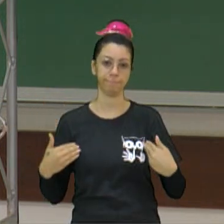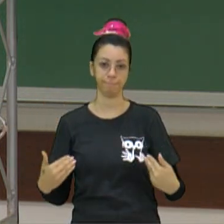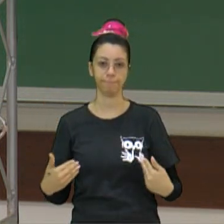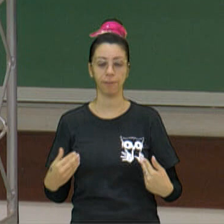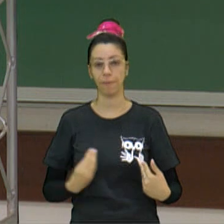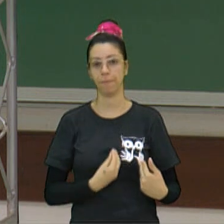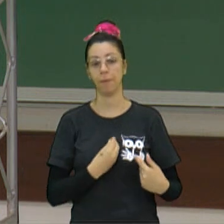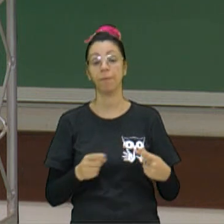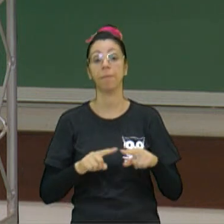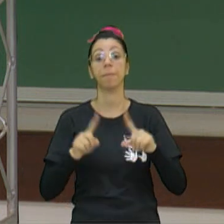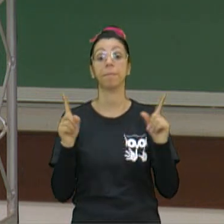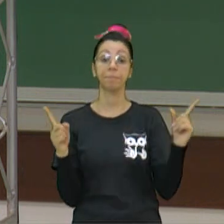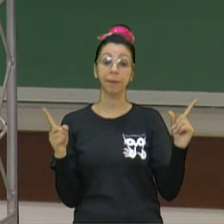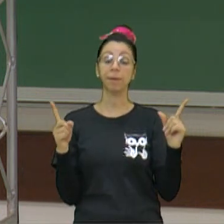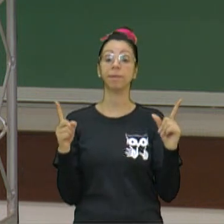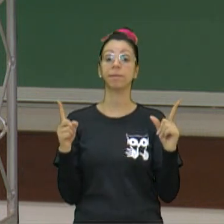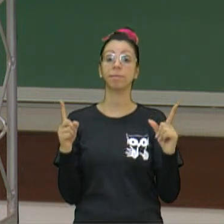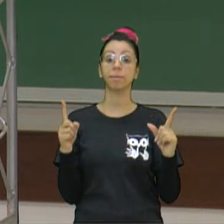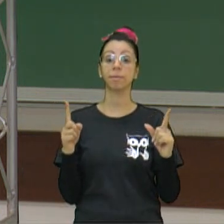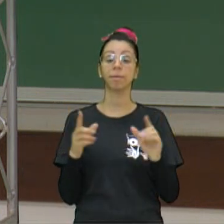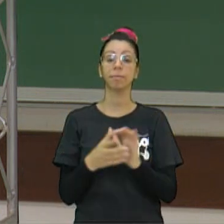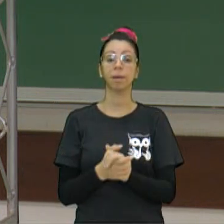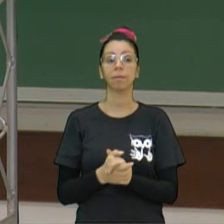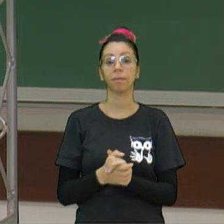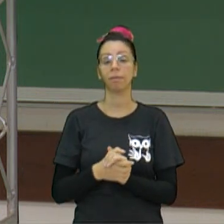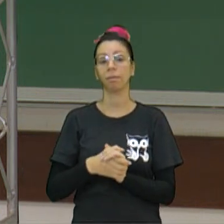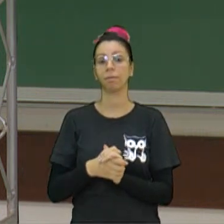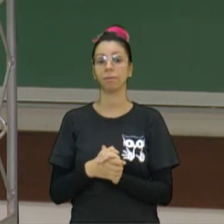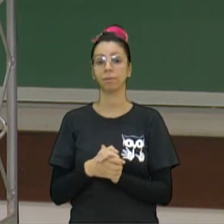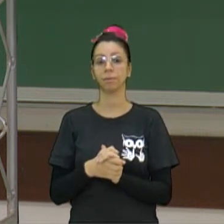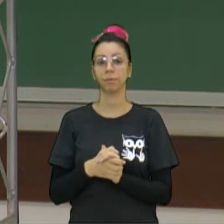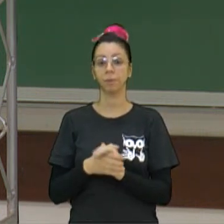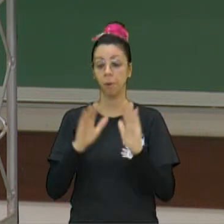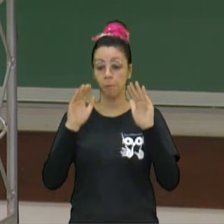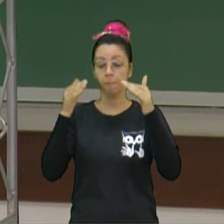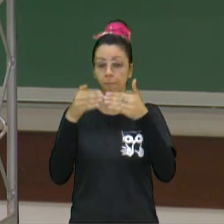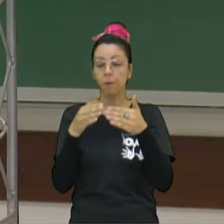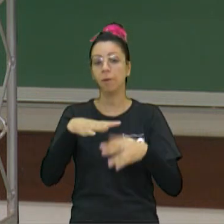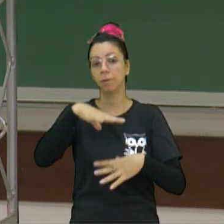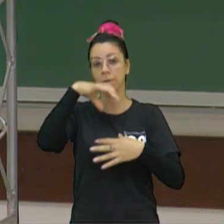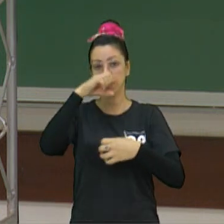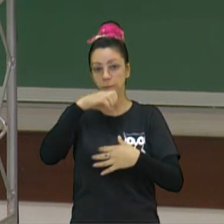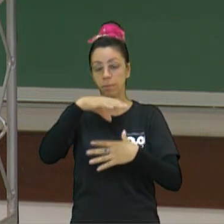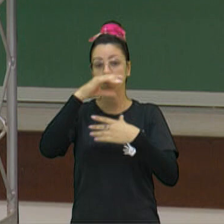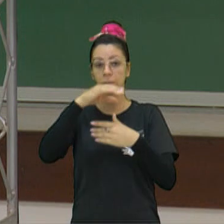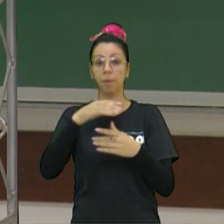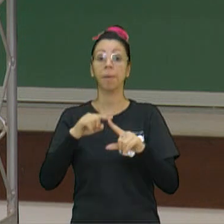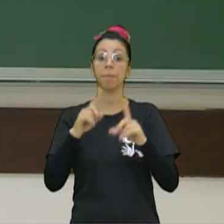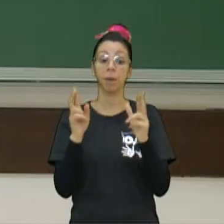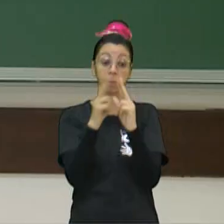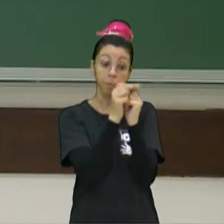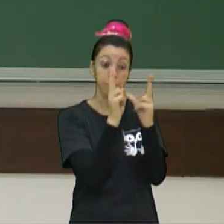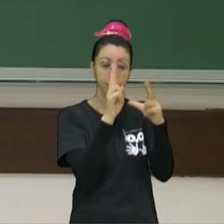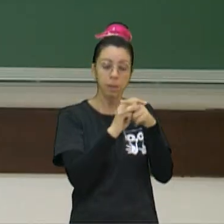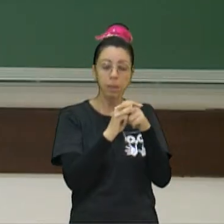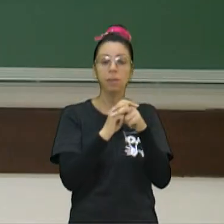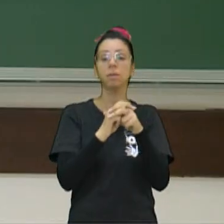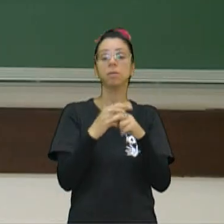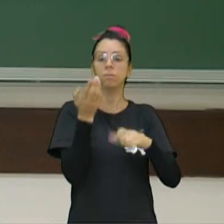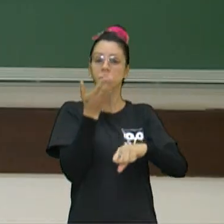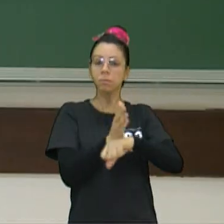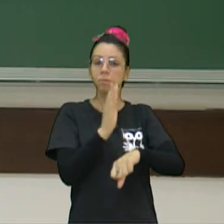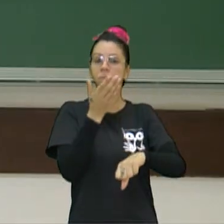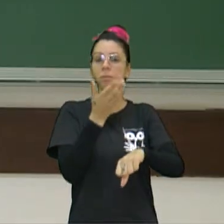vivos, né? Mas então, às vezes a gente acaba deixando ela de lado. Então, no método Pilates também ela é bastante focada. Então, trabalha-se